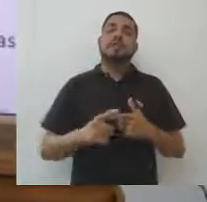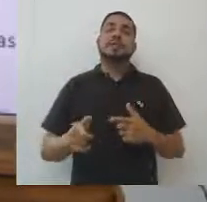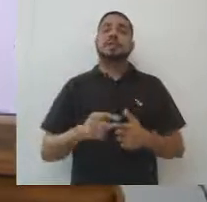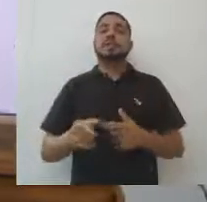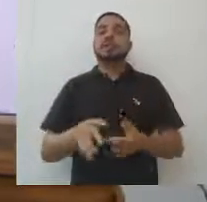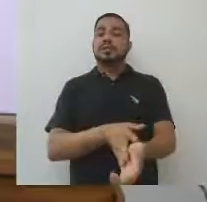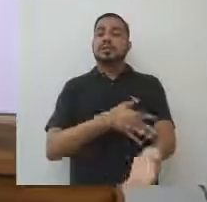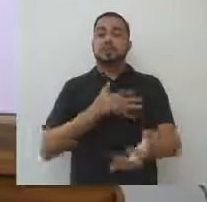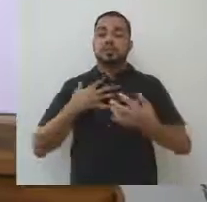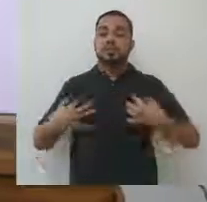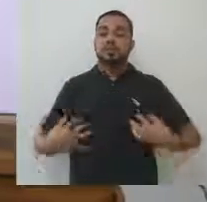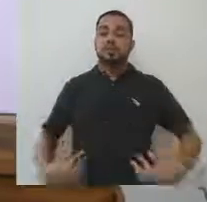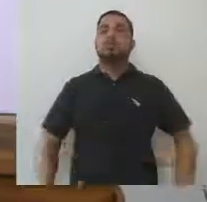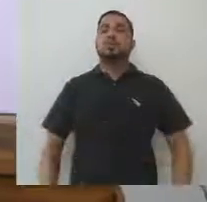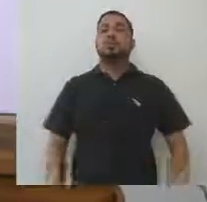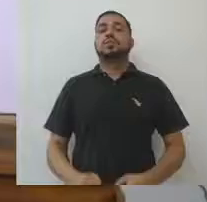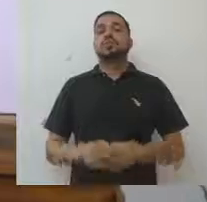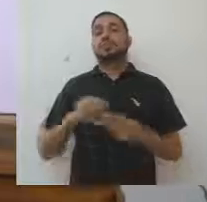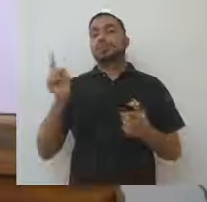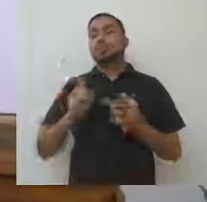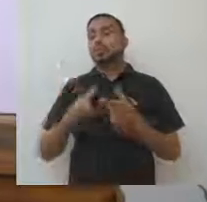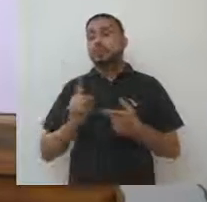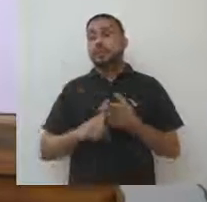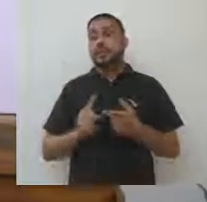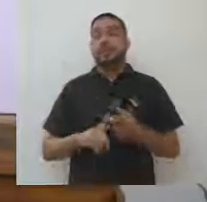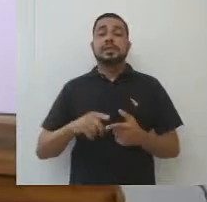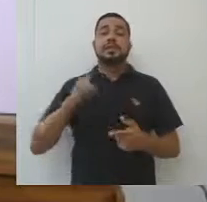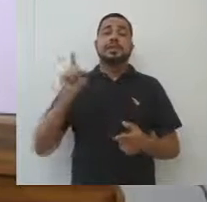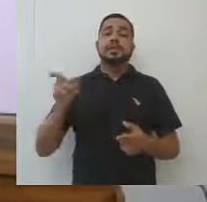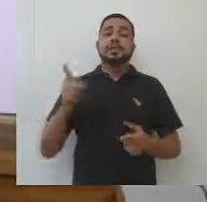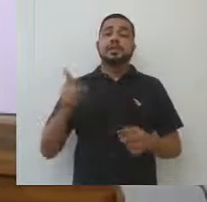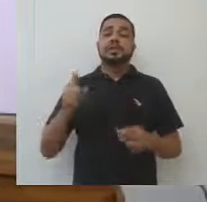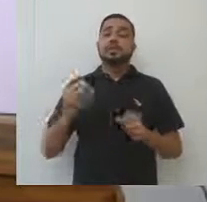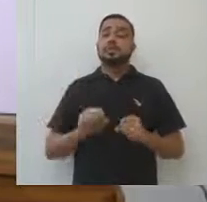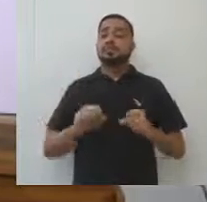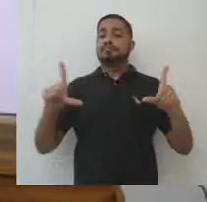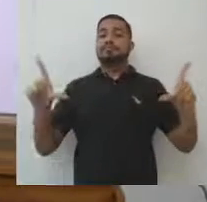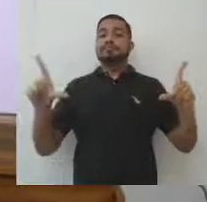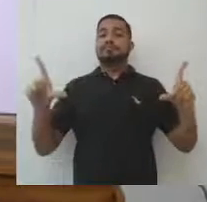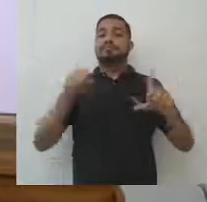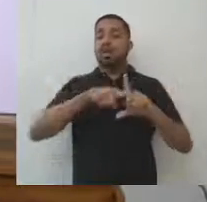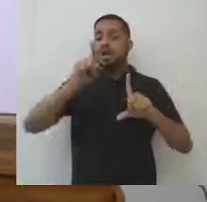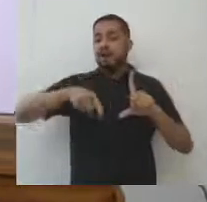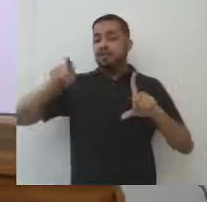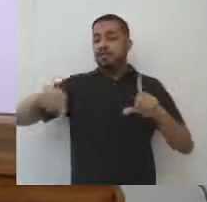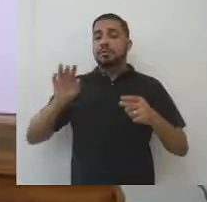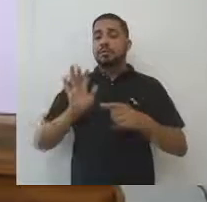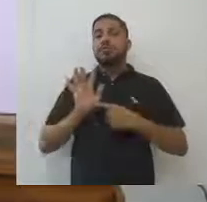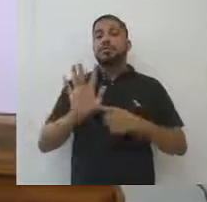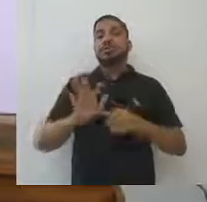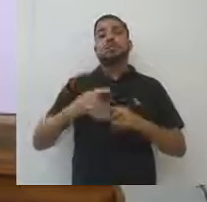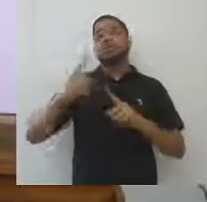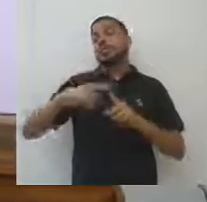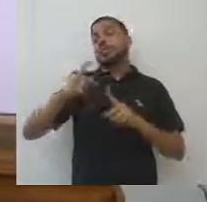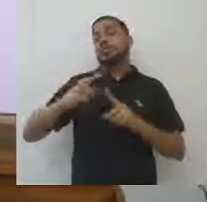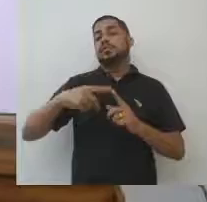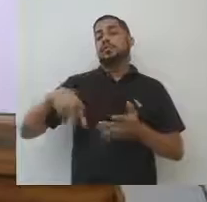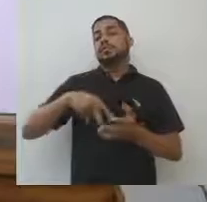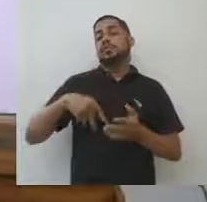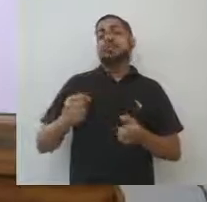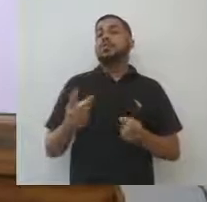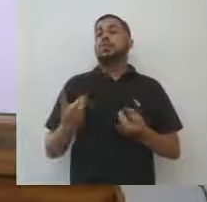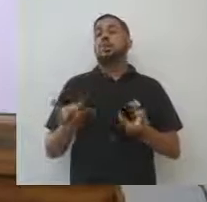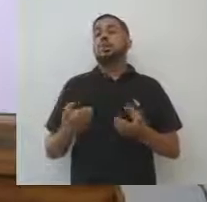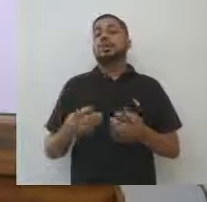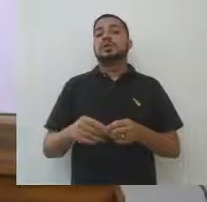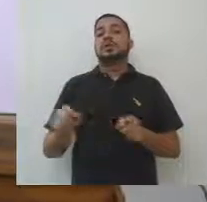rigidez muscular. E aí tem um quadrinho mostrando cada tipo de dança, quantas